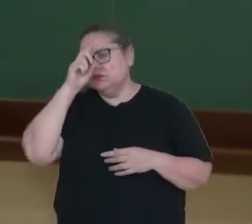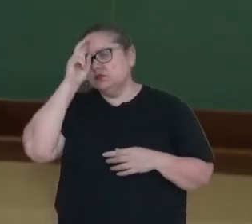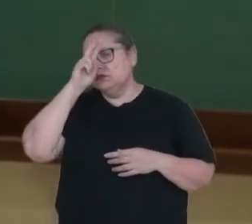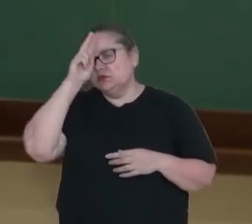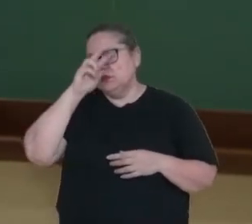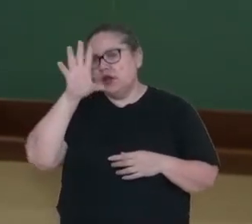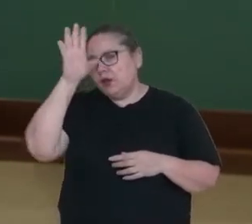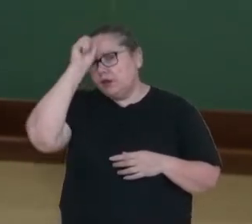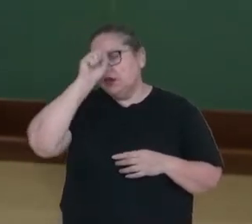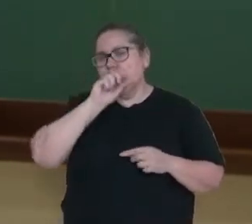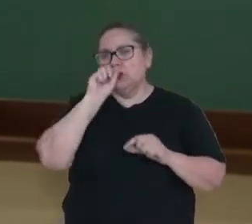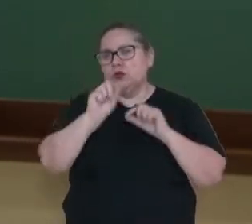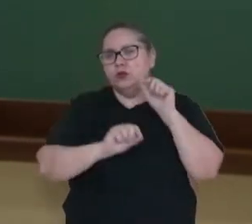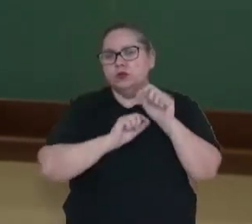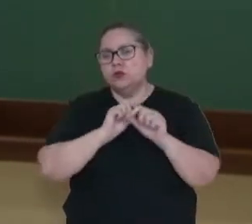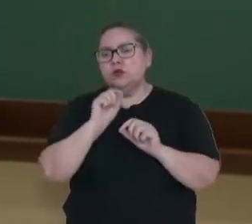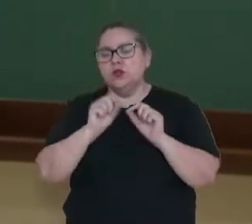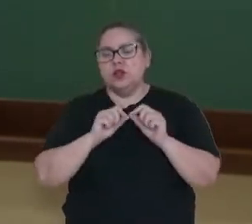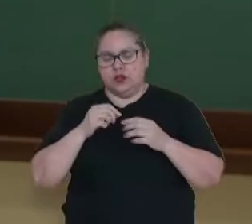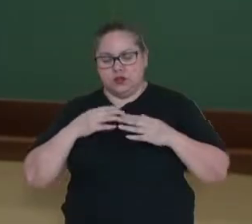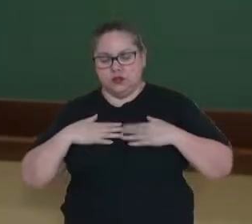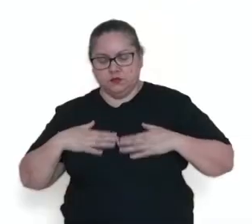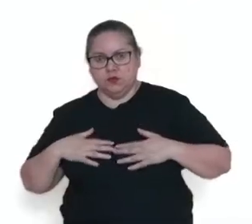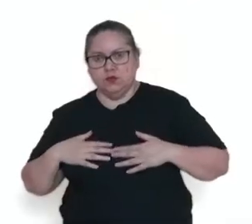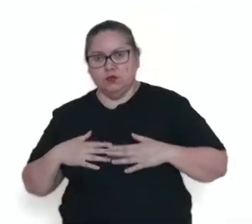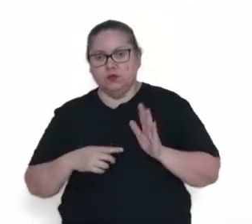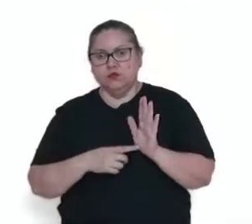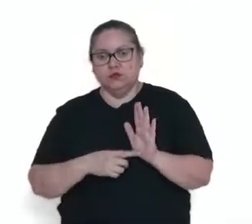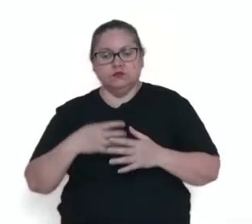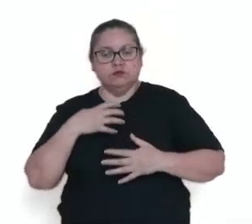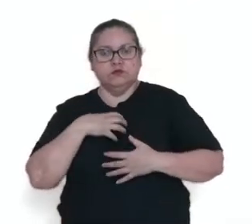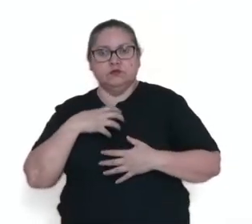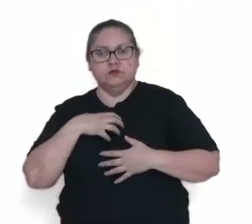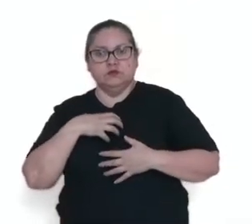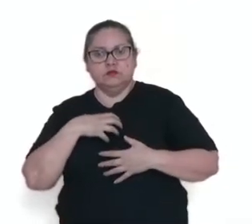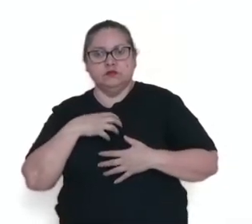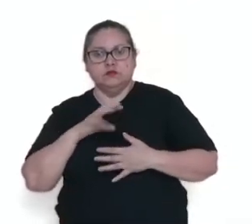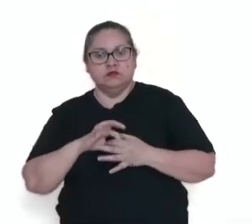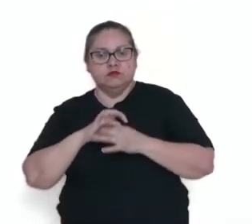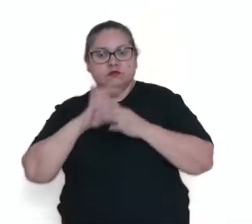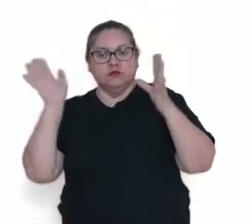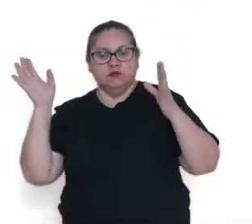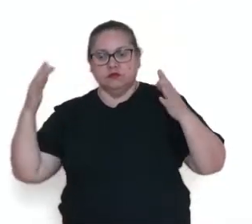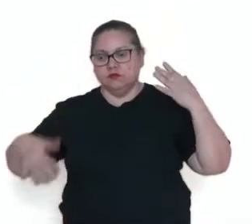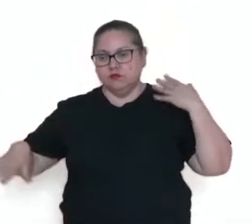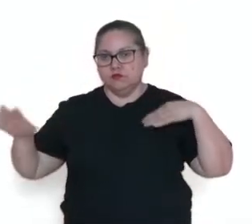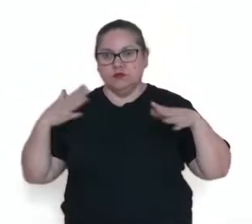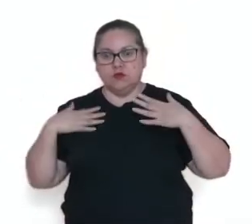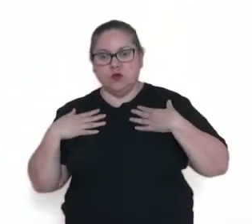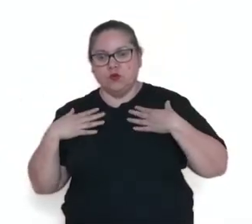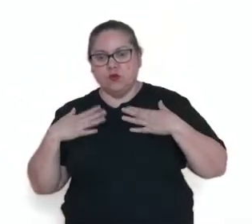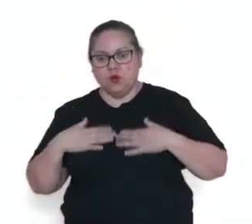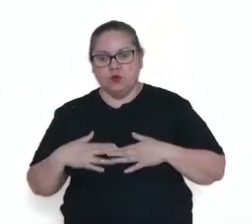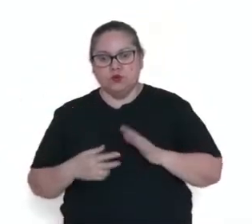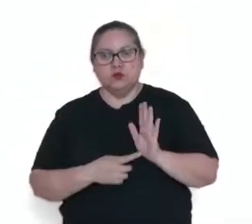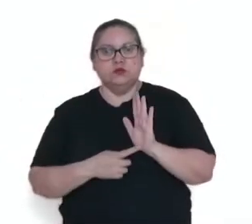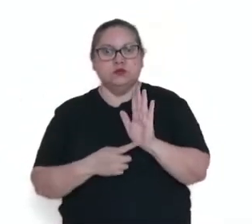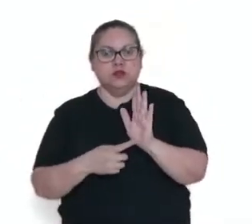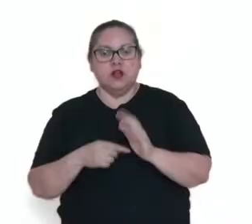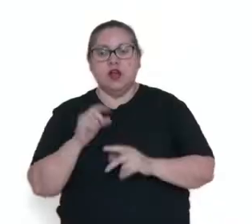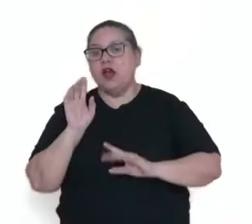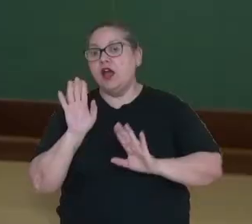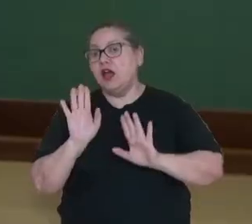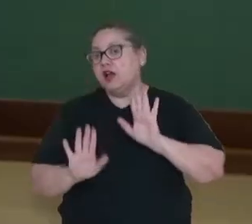ou aprender o que é expressão corporal. Expressão corporal é a maneira involuntária do nosso corpo de se manifestar. Às vezes a